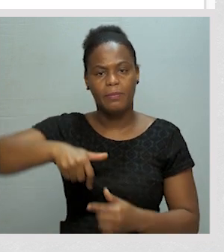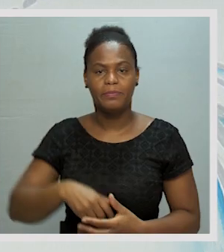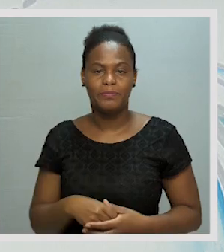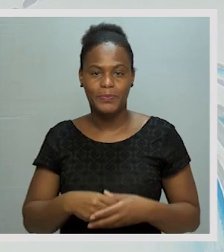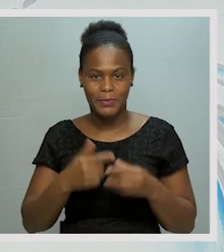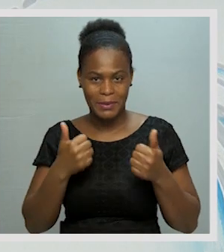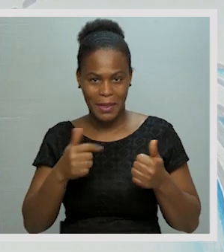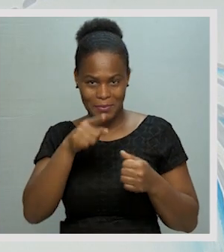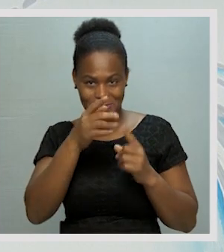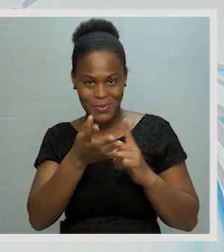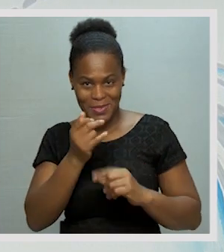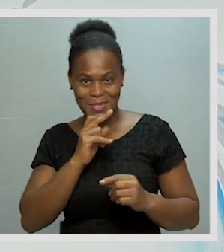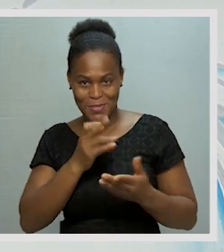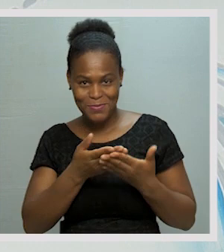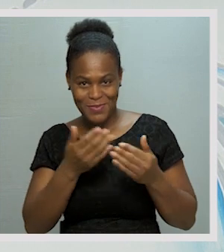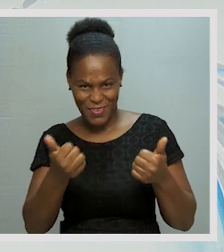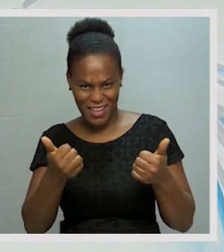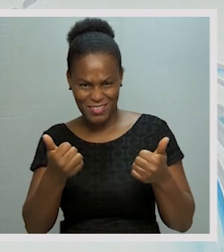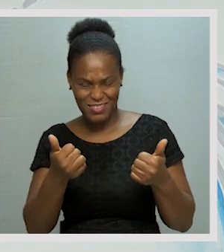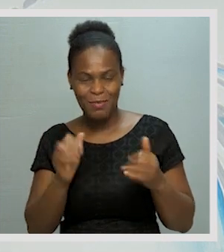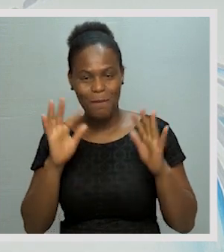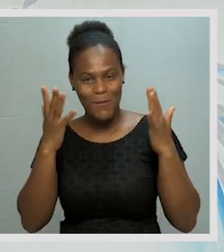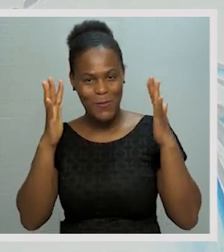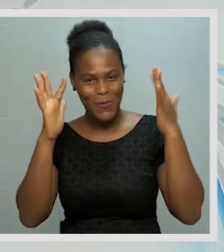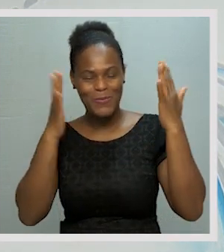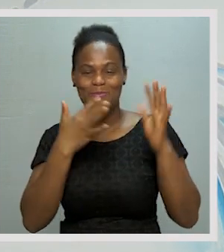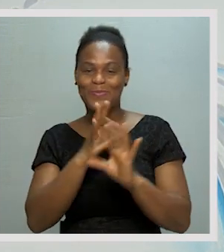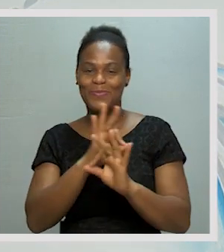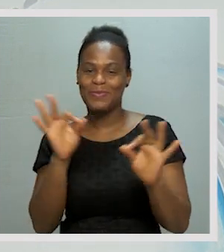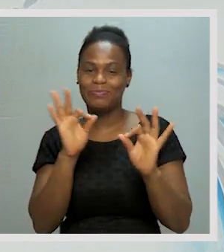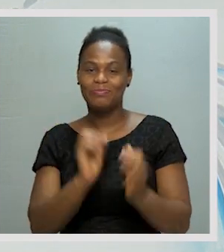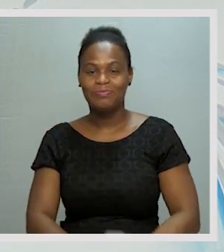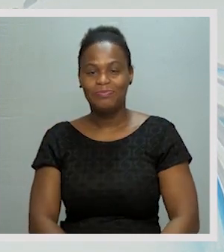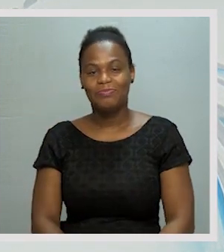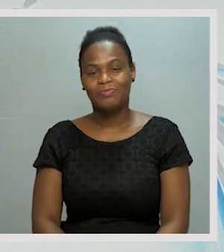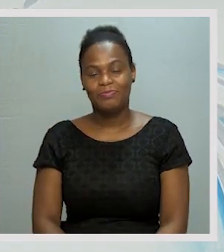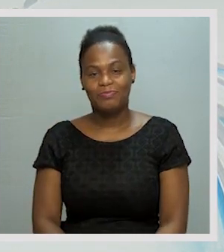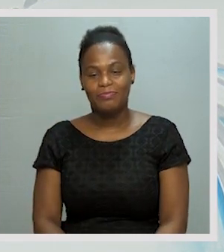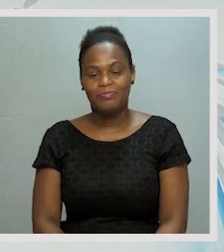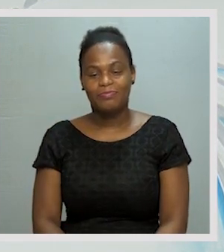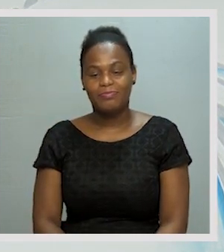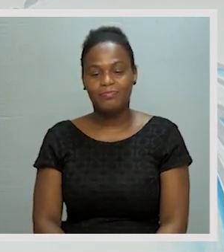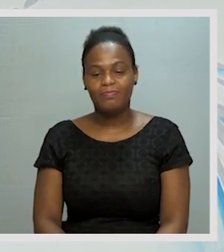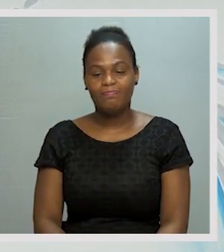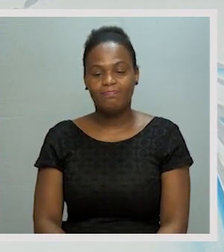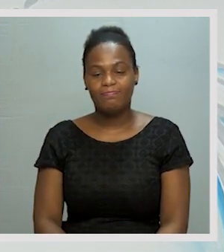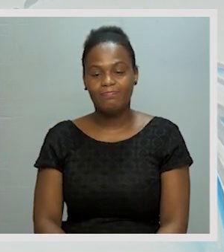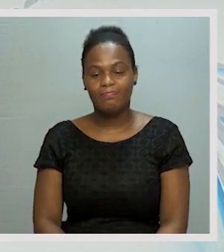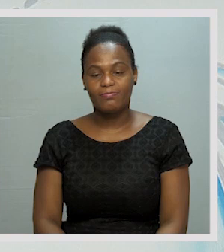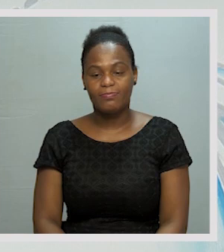8. 2 mais 1, ou 2 centenas mais uma centena, 3 centenas. E a resposta...